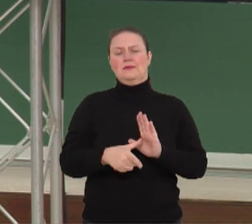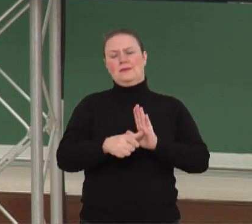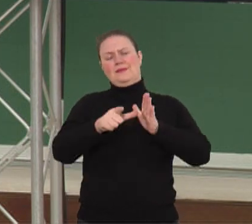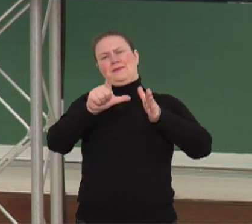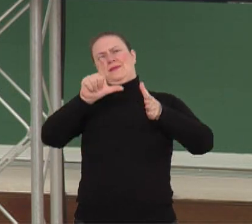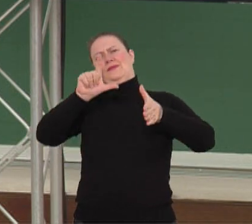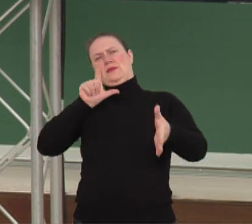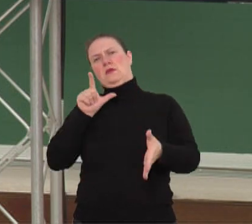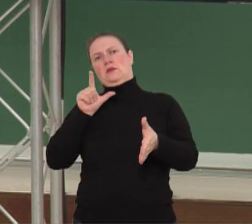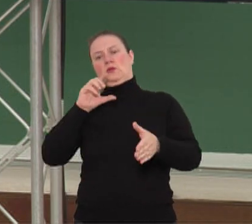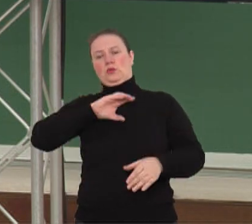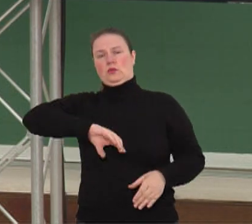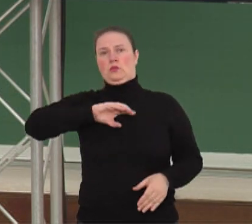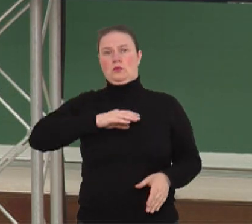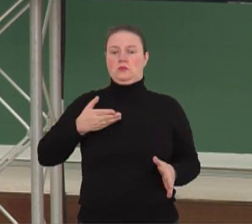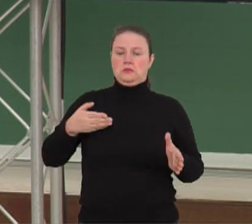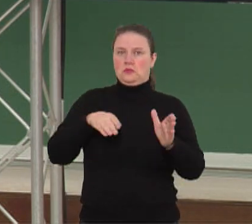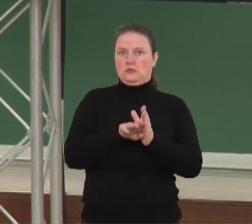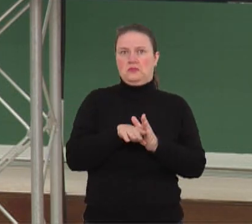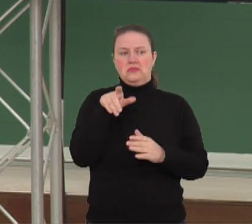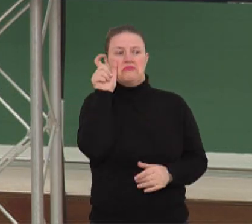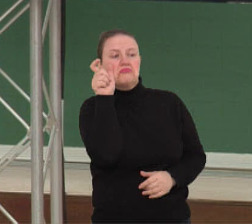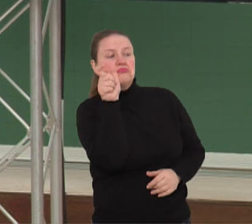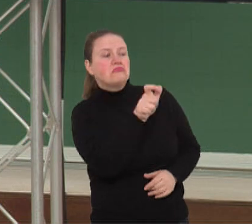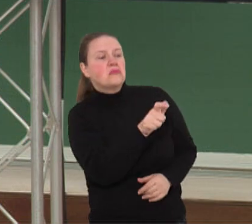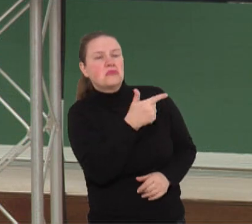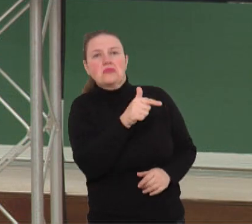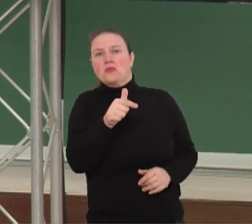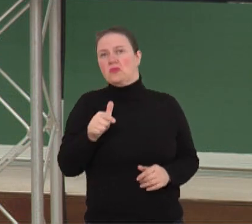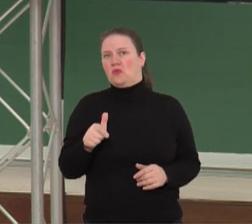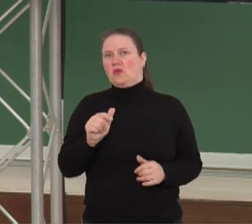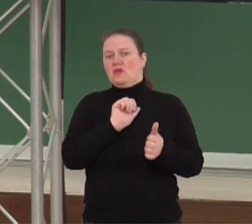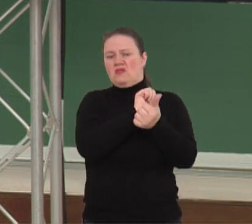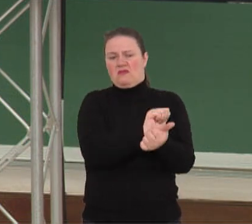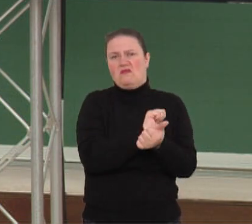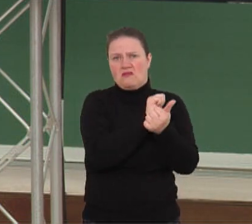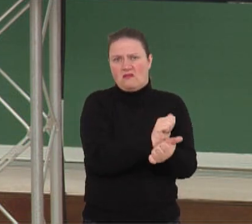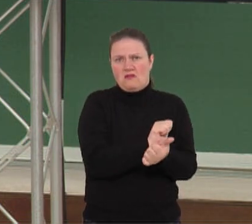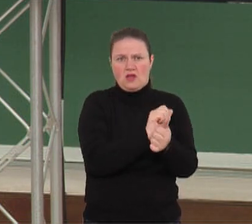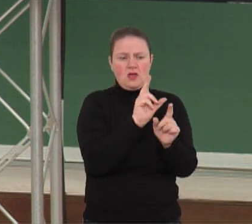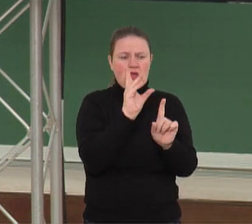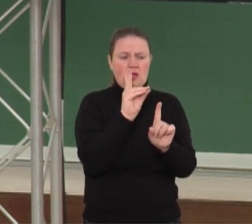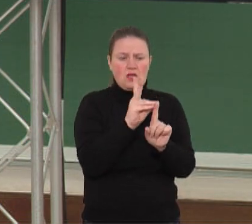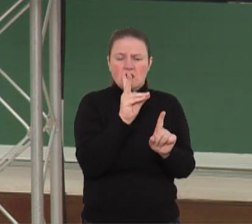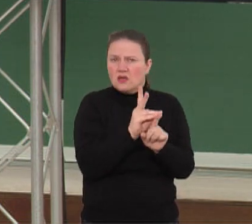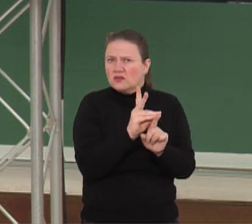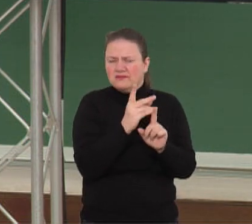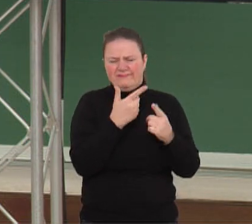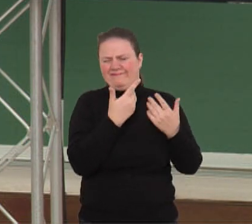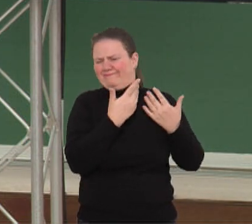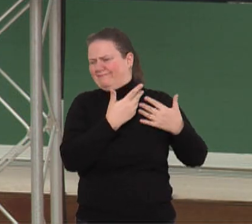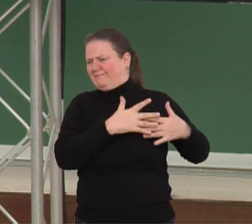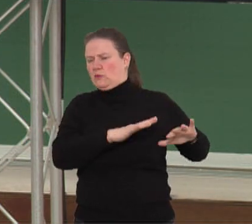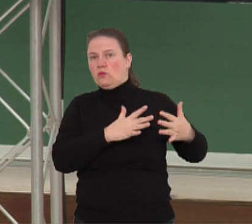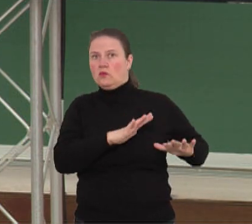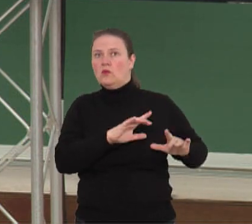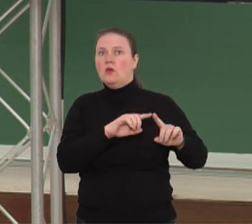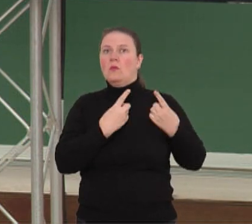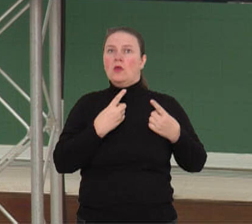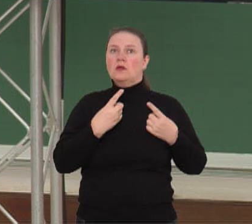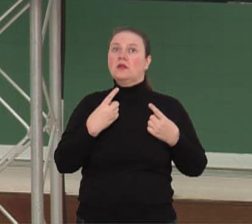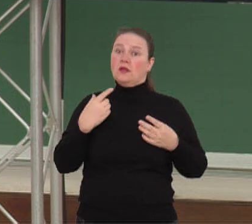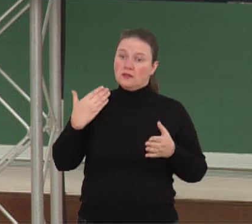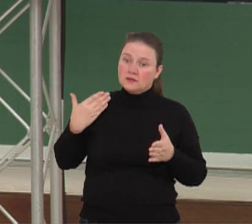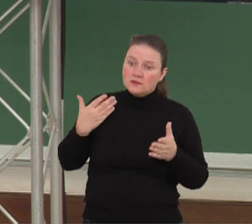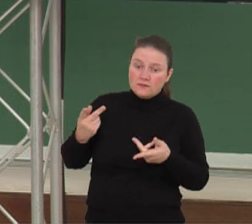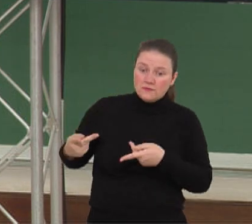portugueses. Só que, como eles não tinham interesse em pau-brasil e nem escravizar índios, eles não ficaram por aqui. Mas tem vestígios da vinda deles para